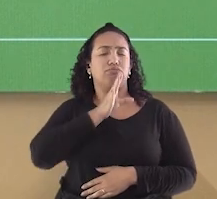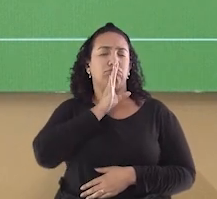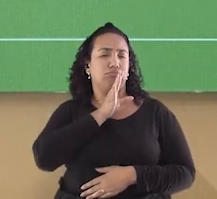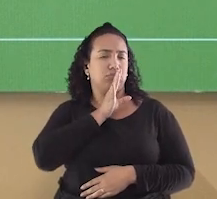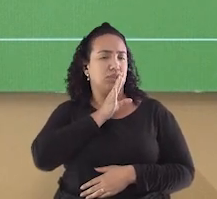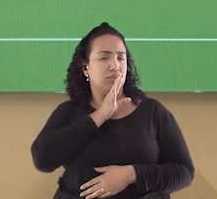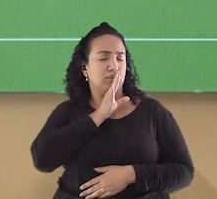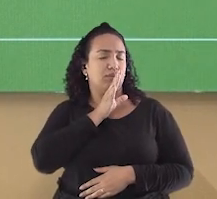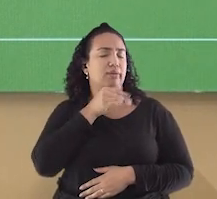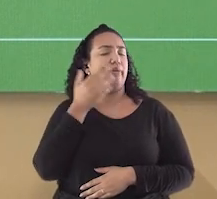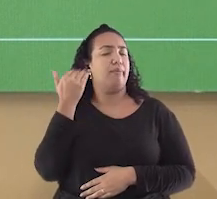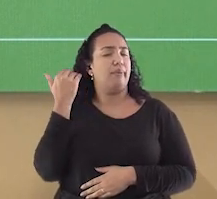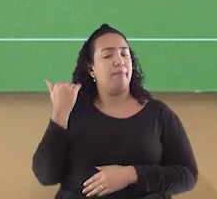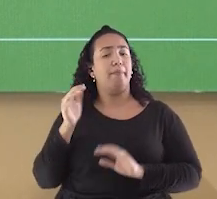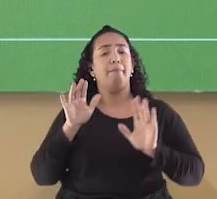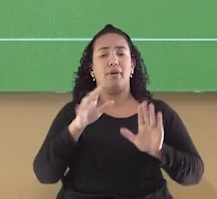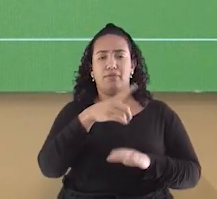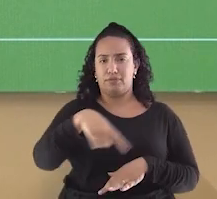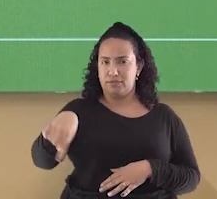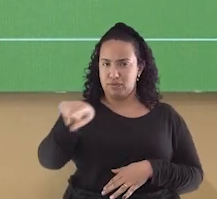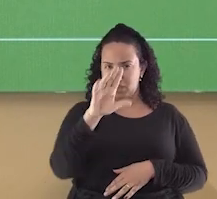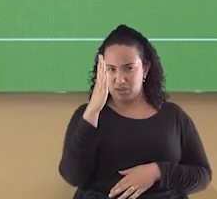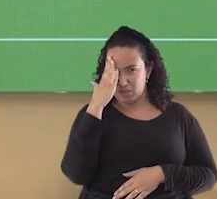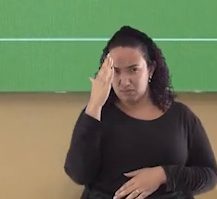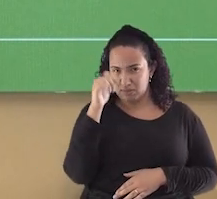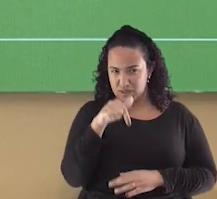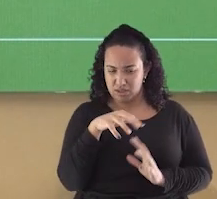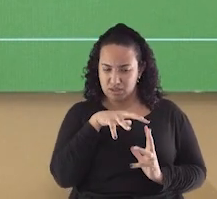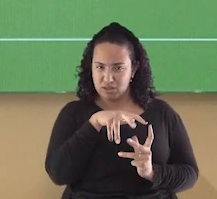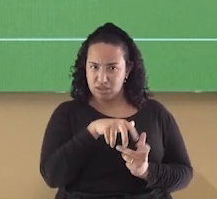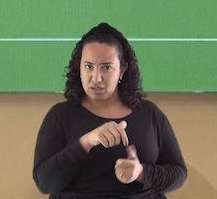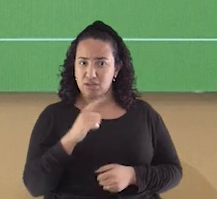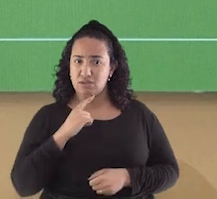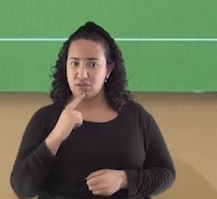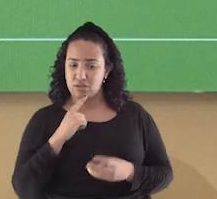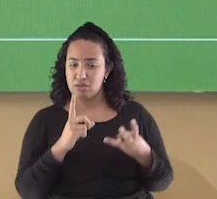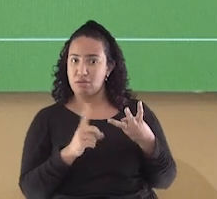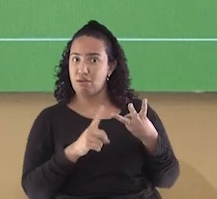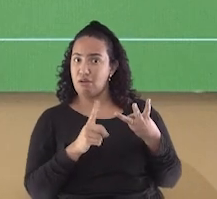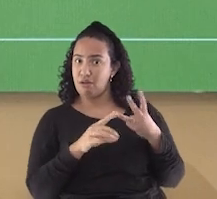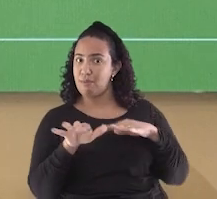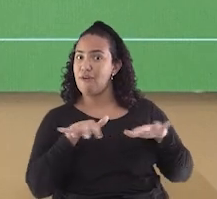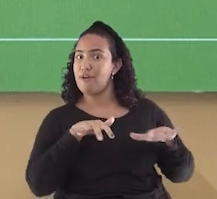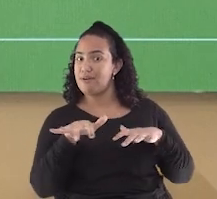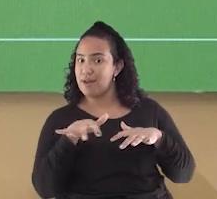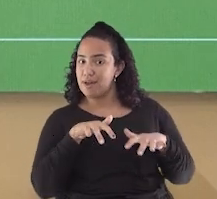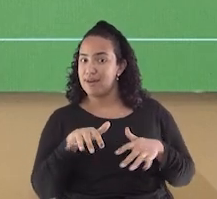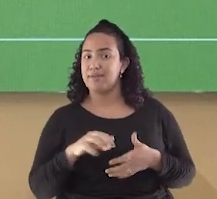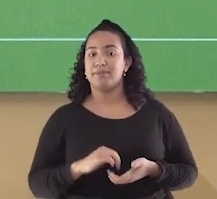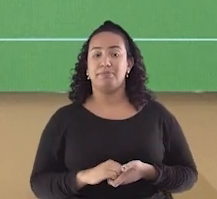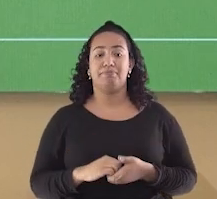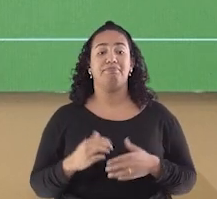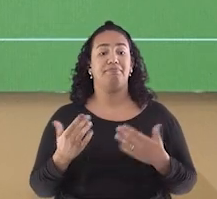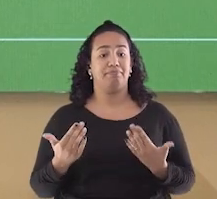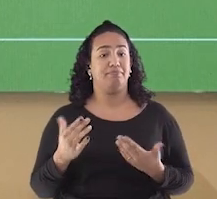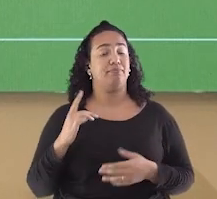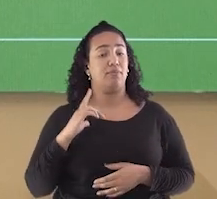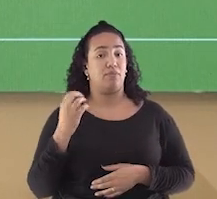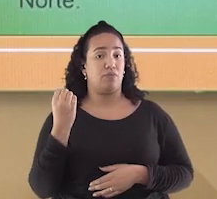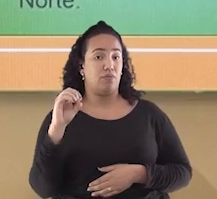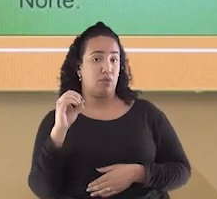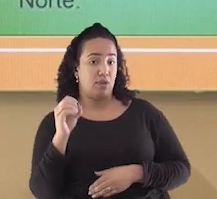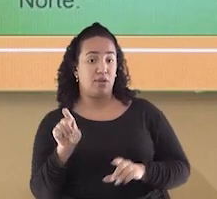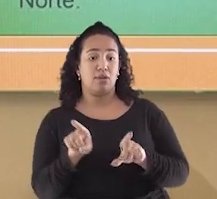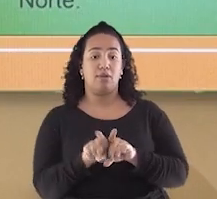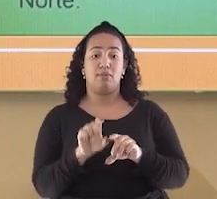ensino fundamental, né? Mas me diz uma coisa, você sabia que a Terra realiza um terceiro movimento? Pois é! Além da